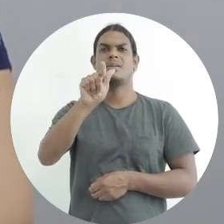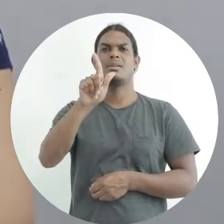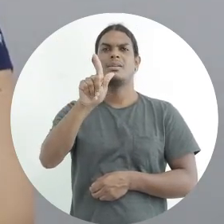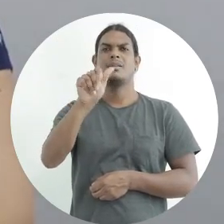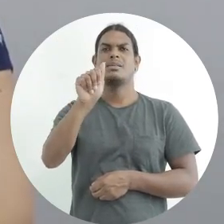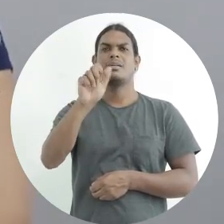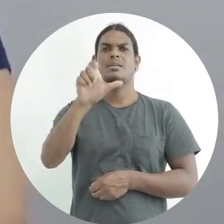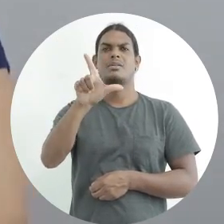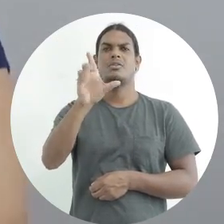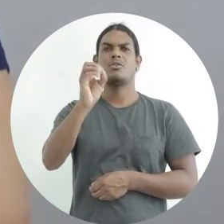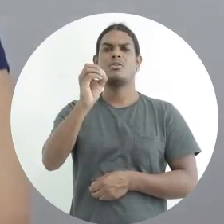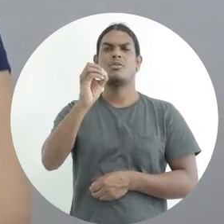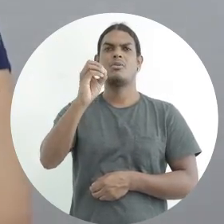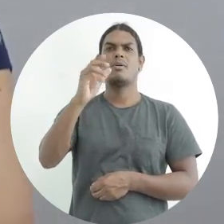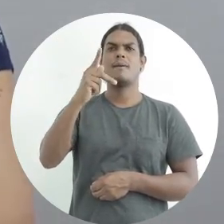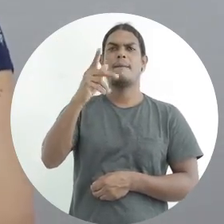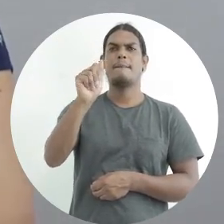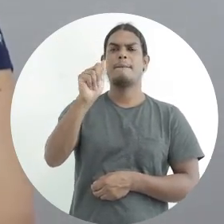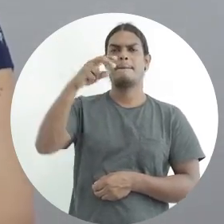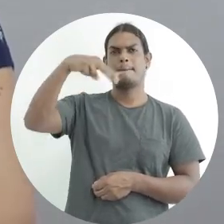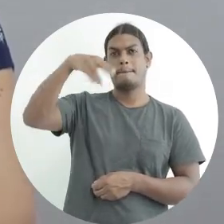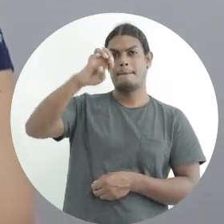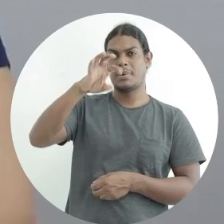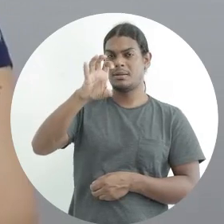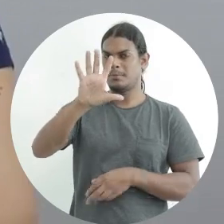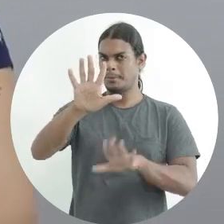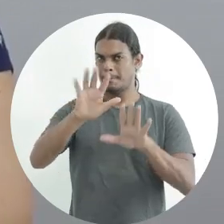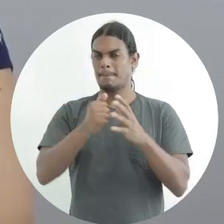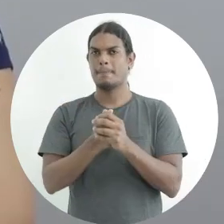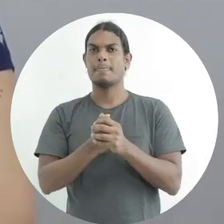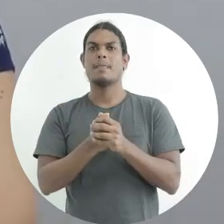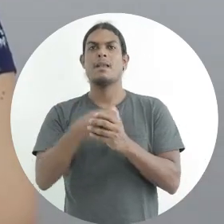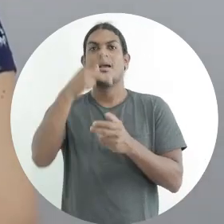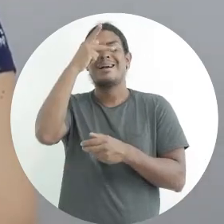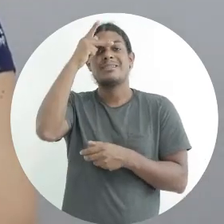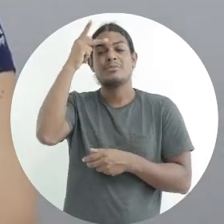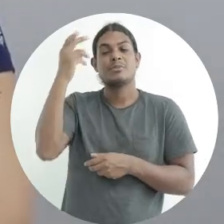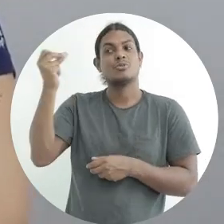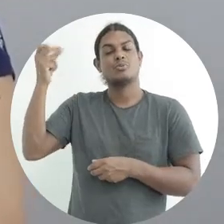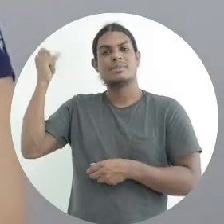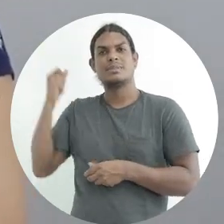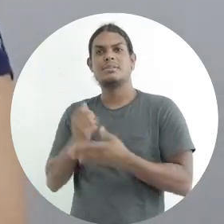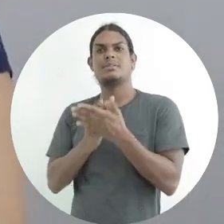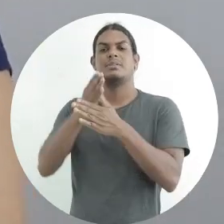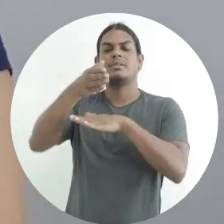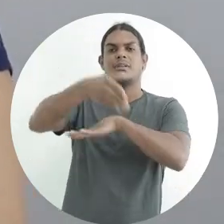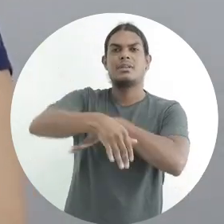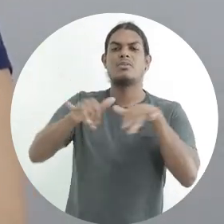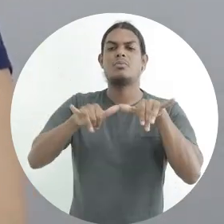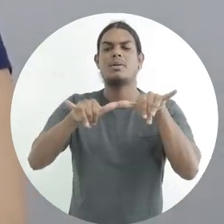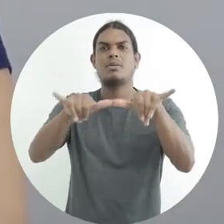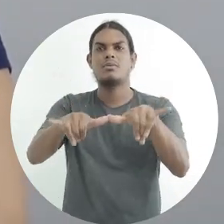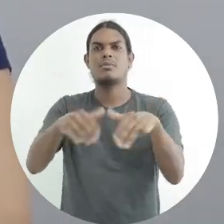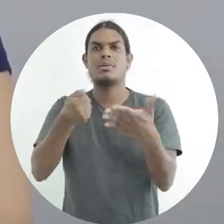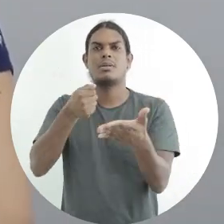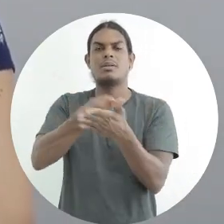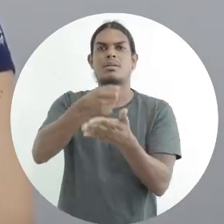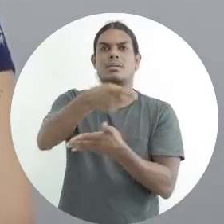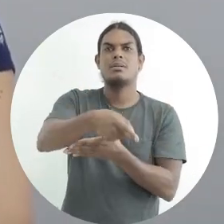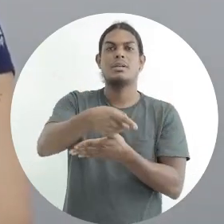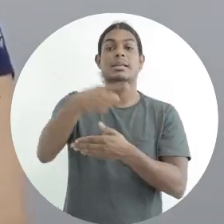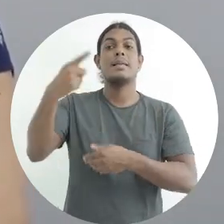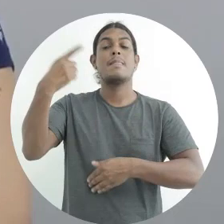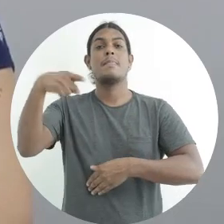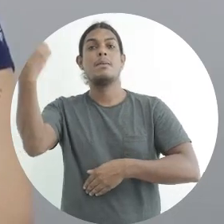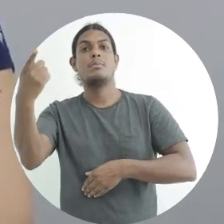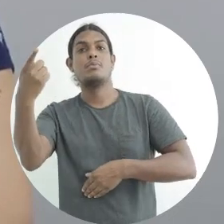pessoa voltava, os consumidores voltavam para comprar a mesma mercadoria, o preço já era outro. Então isso é que se